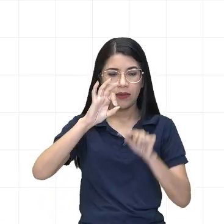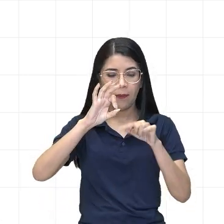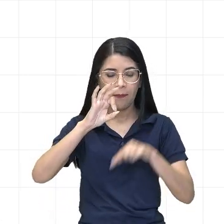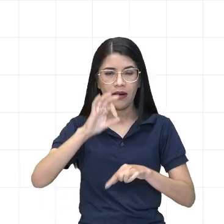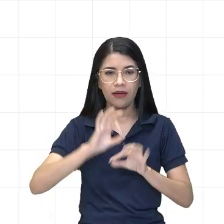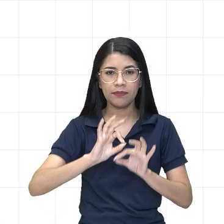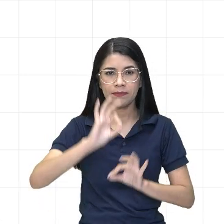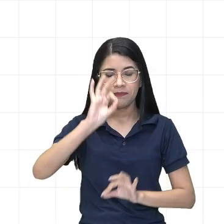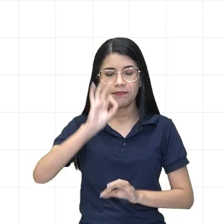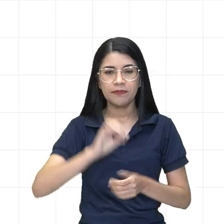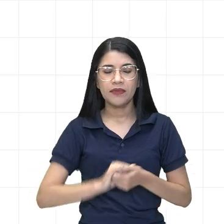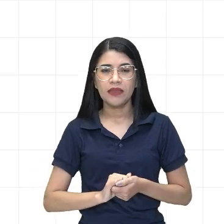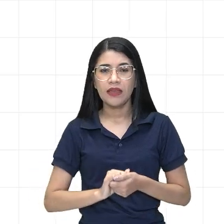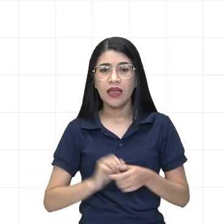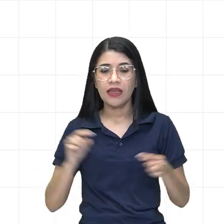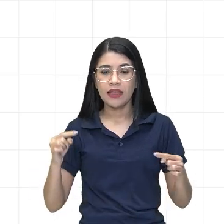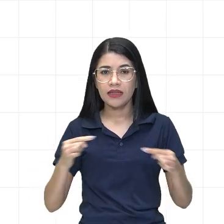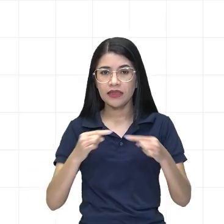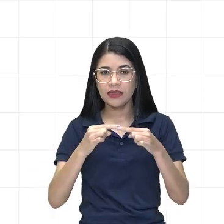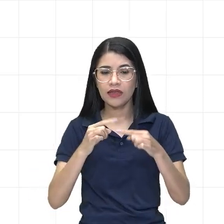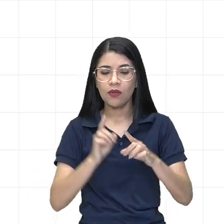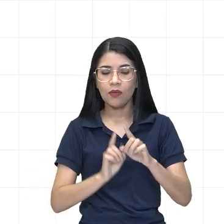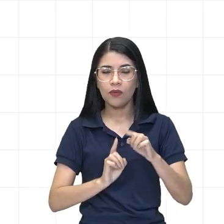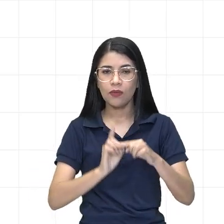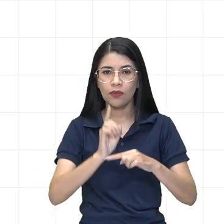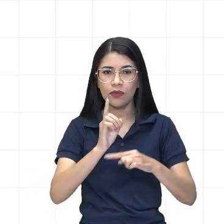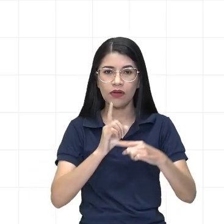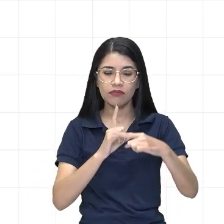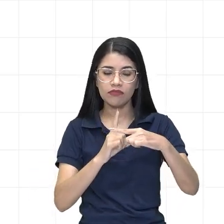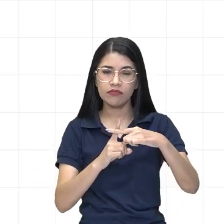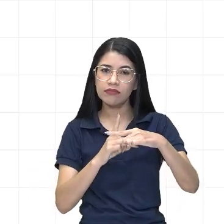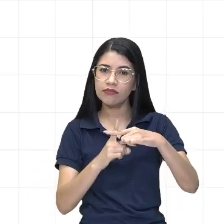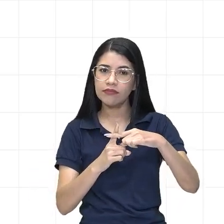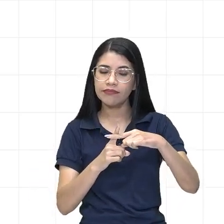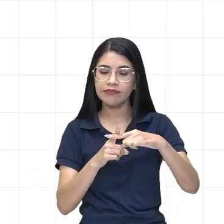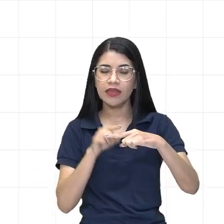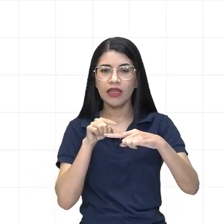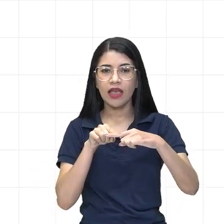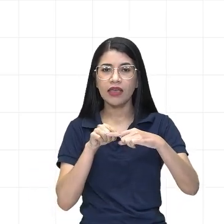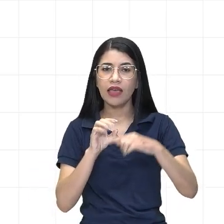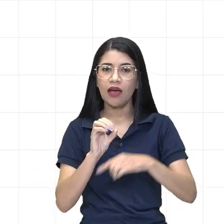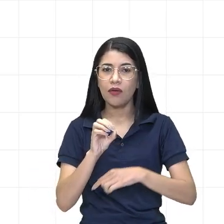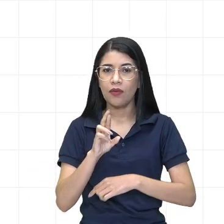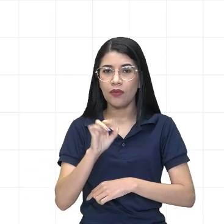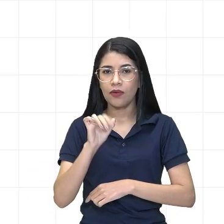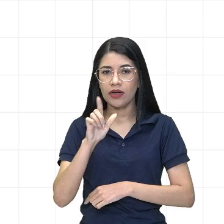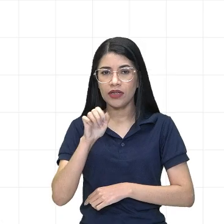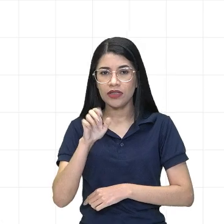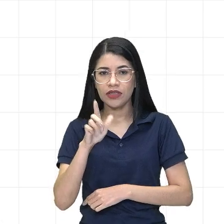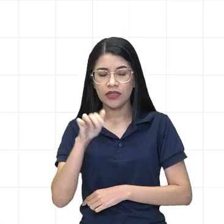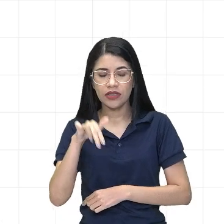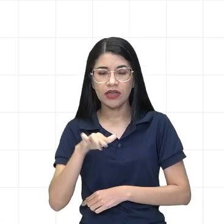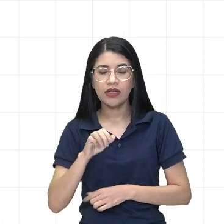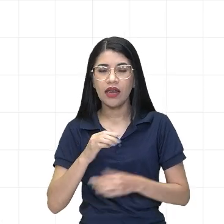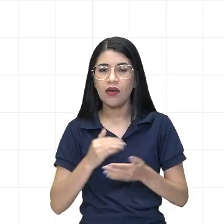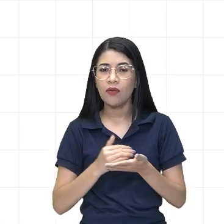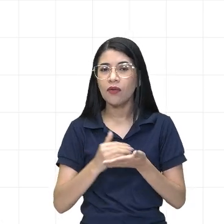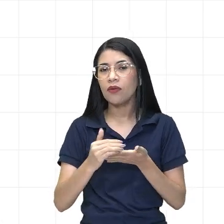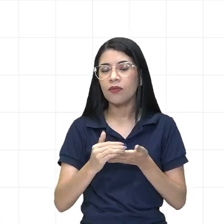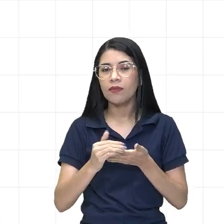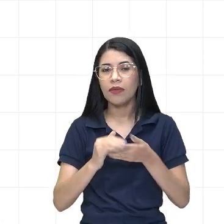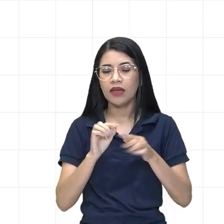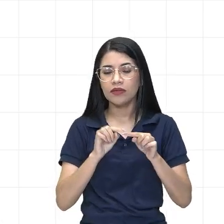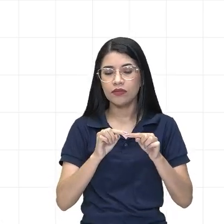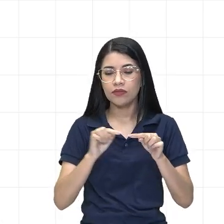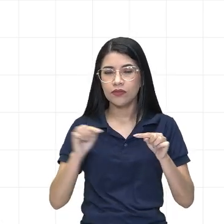Onde essas duas retas se encontram, bem no centro, temos a origem. É o nosso ponto de partida,